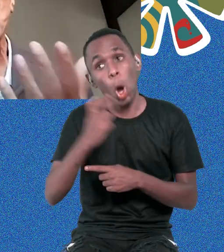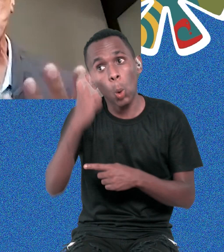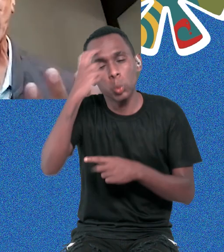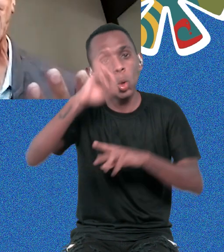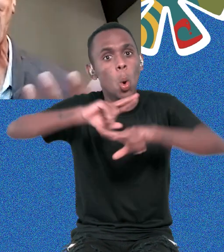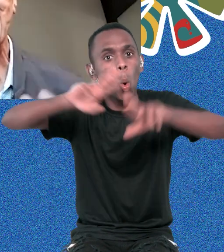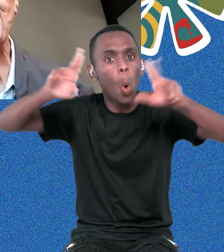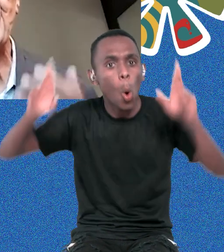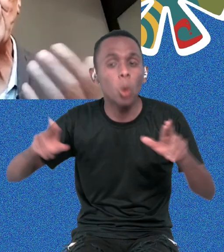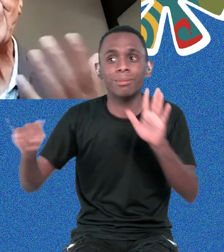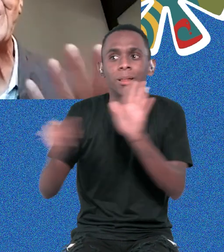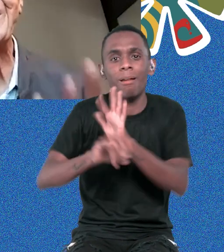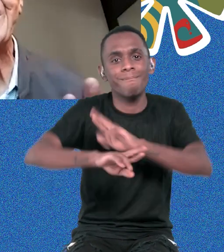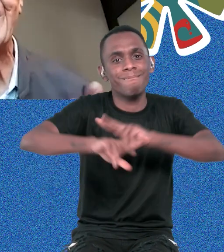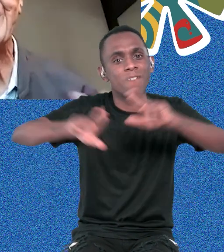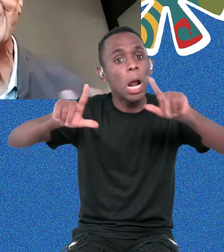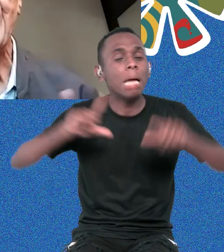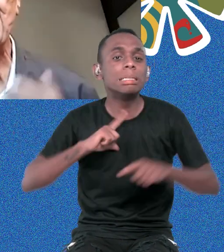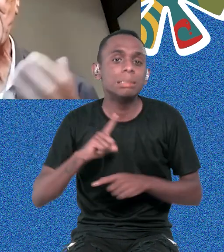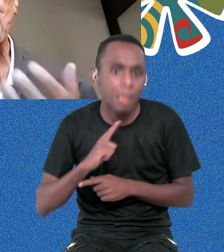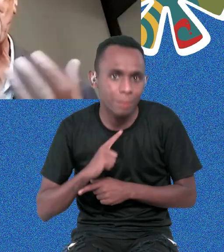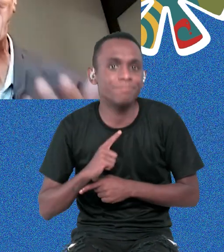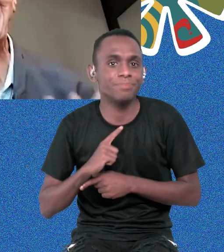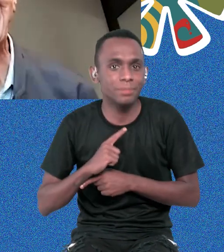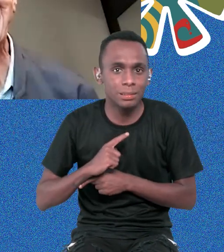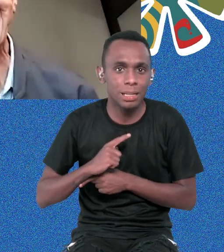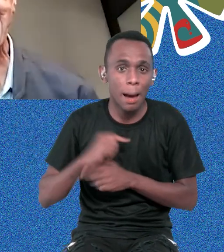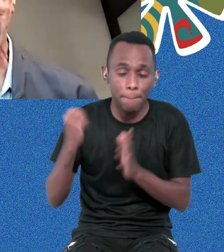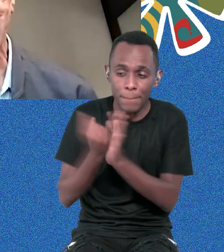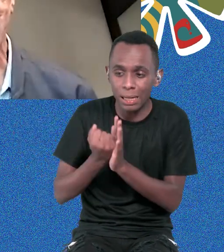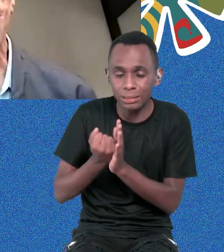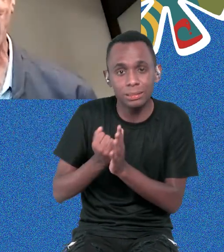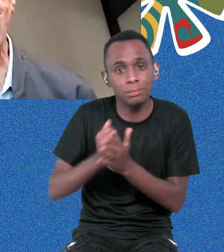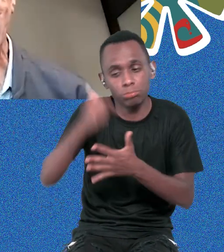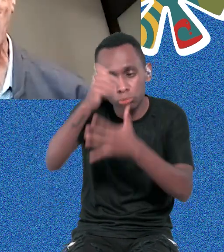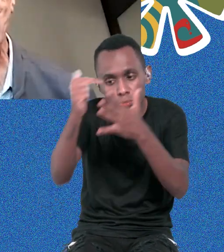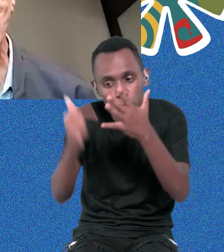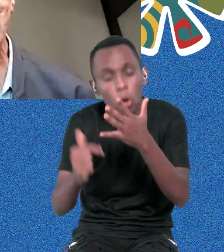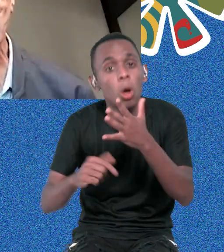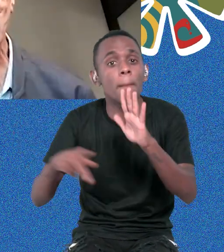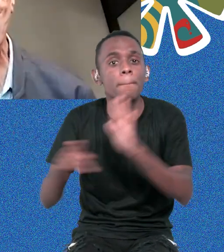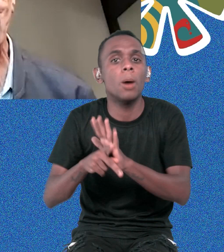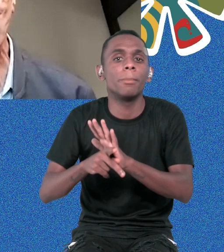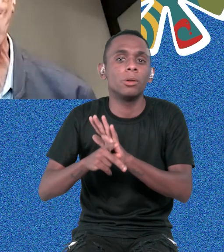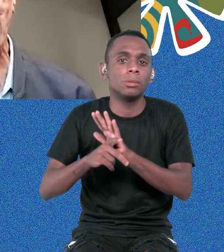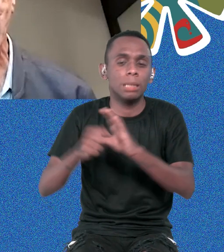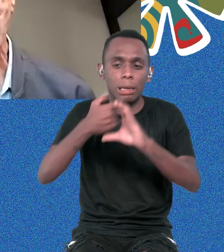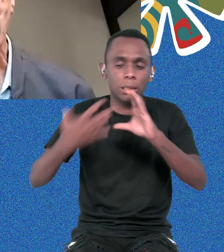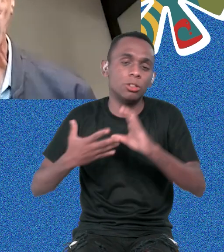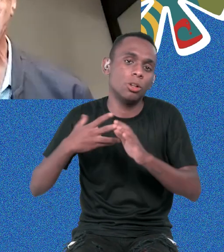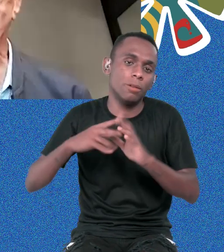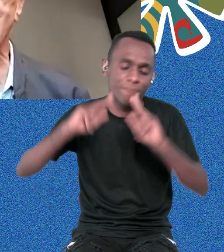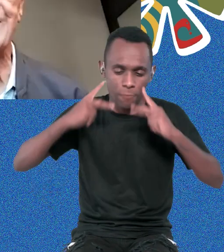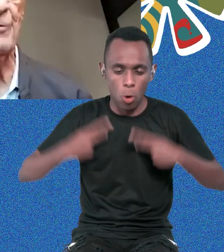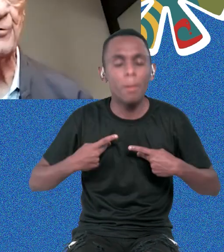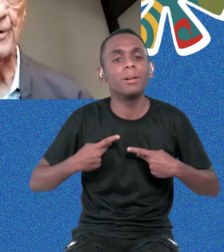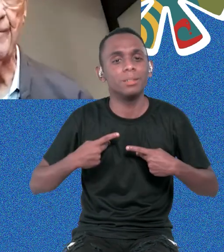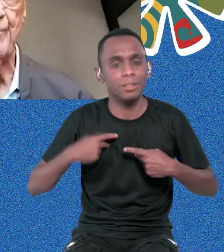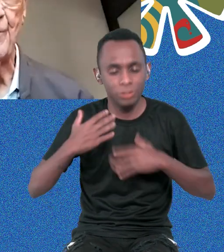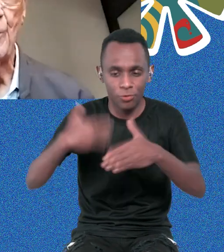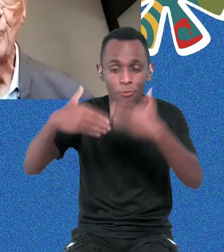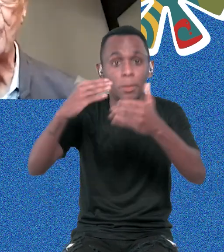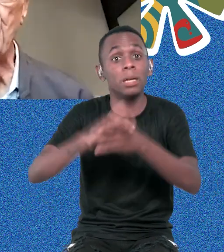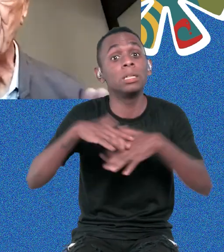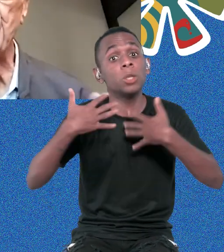outras culturas, nossas outras identidades, nossas outras matrizes de afirmação e de formação humana. Esta é a grande